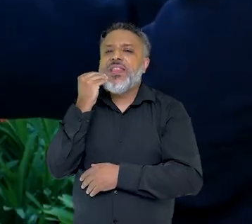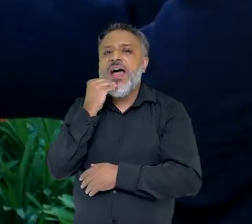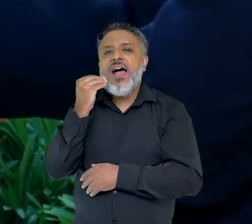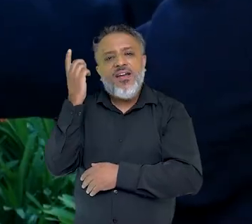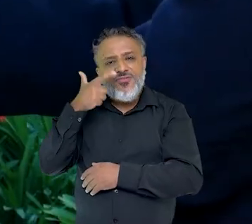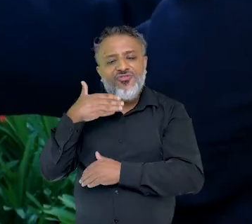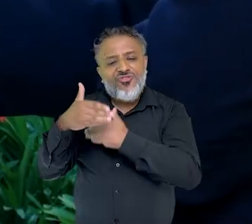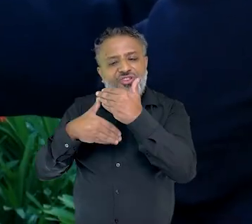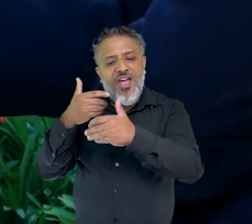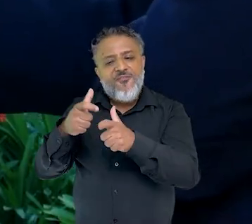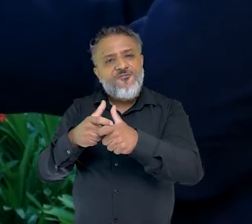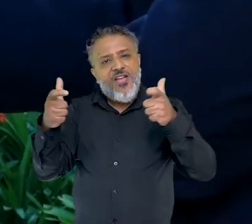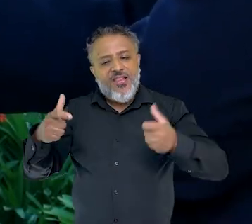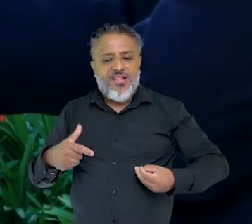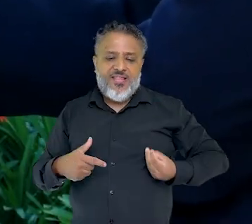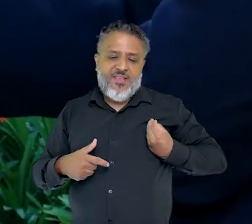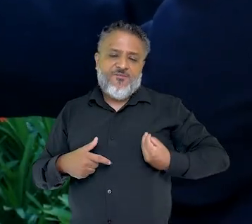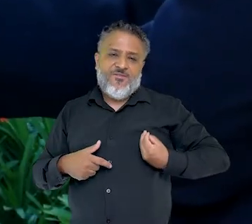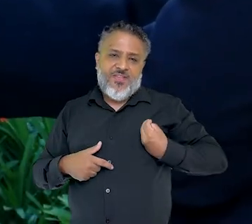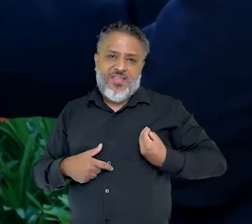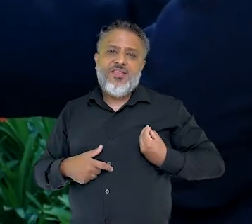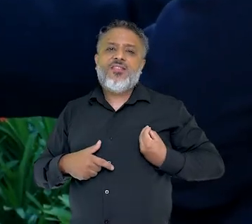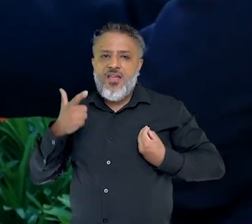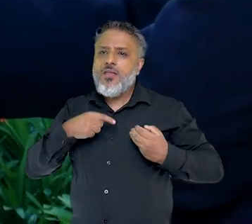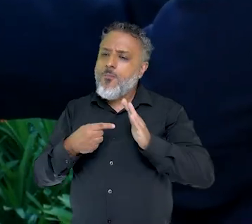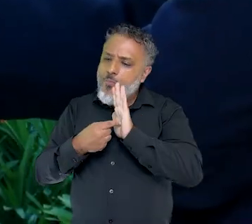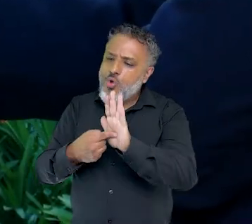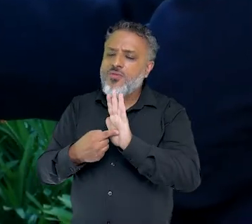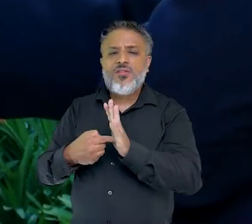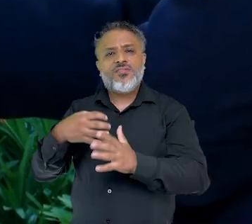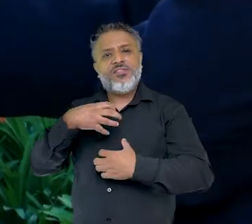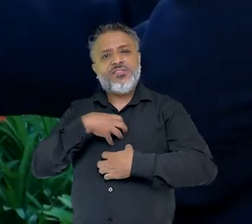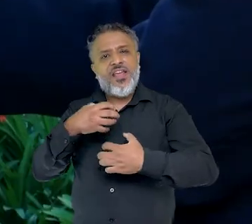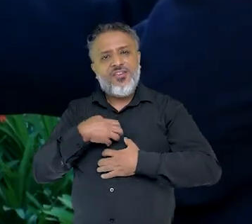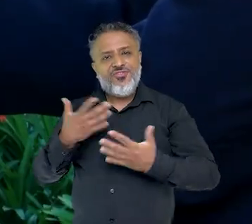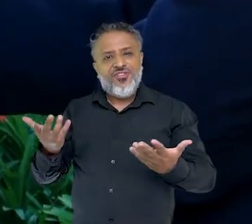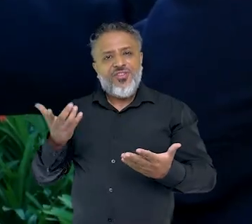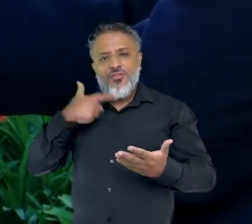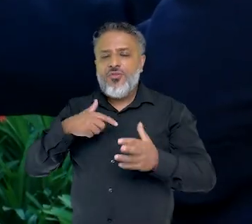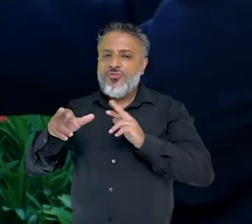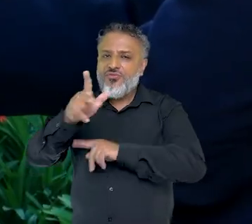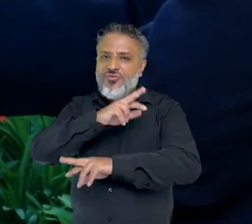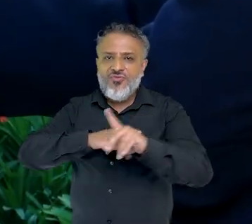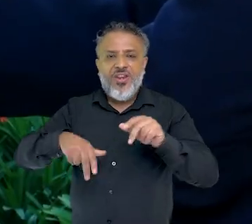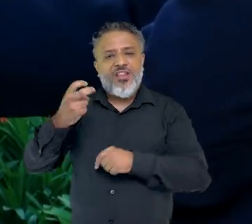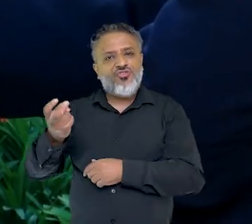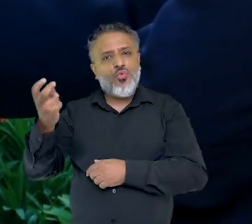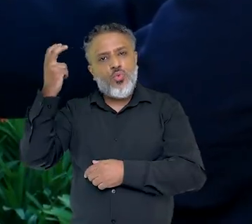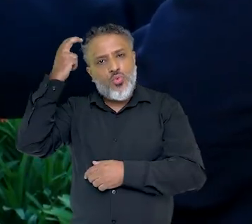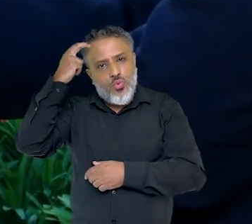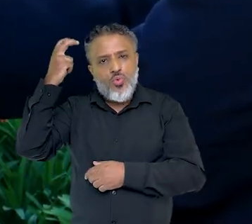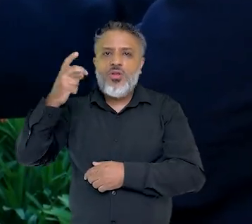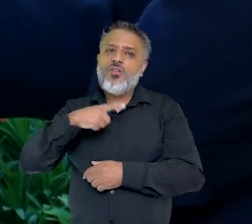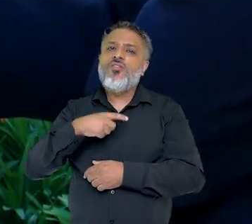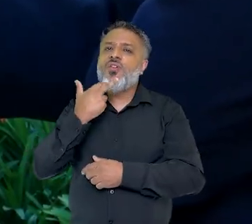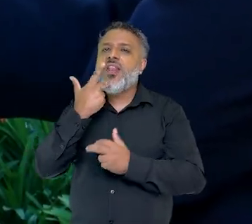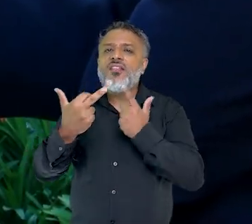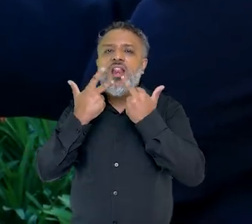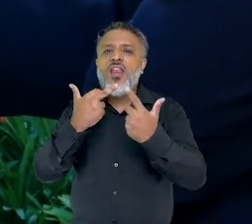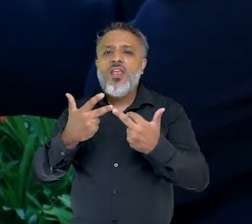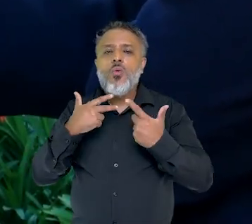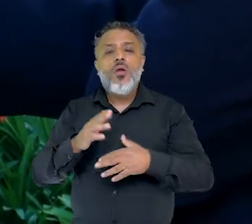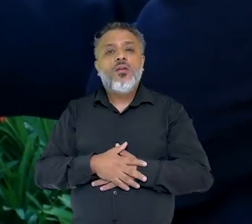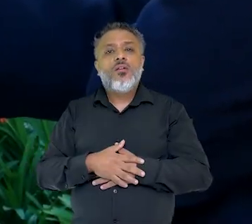avançar na vida, né? E de demonstrar que a gente, com diferenças de cultura, com diferenças de idioma, a